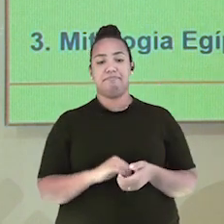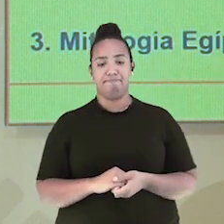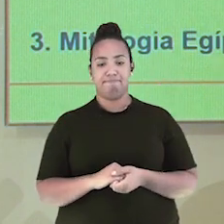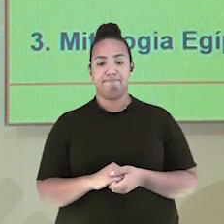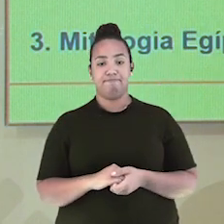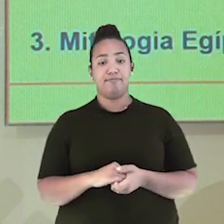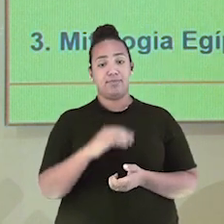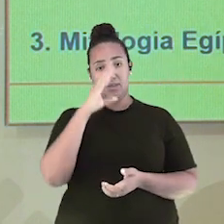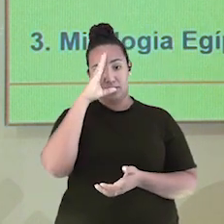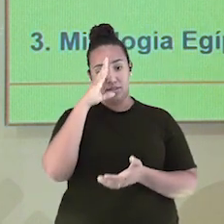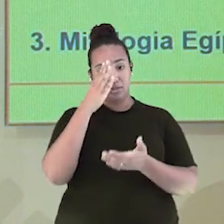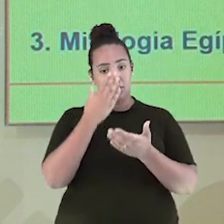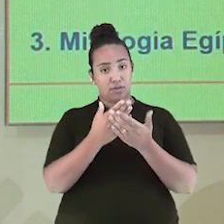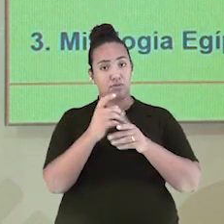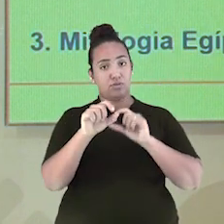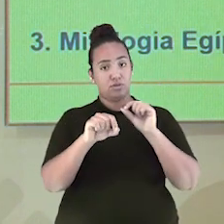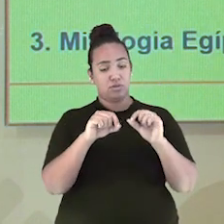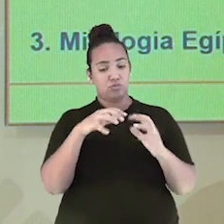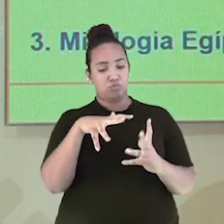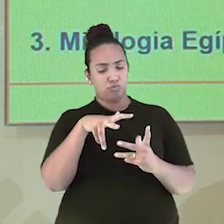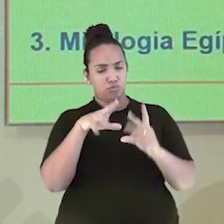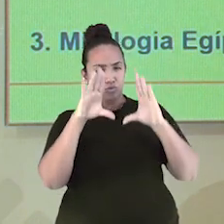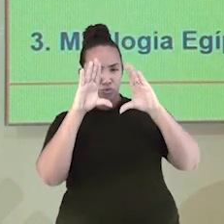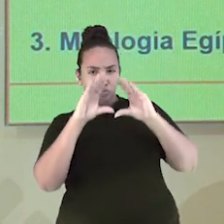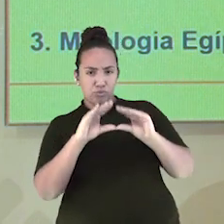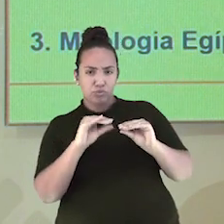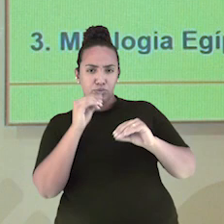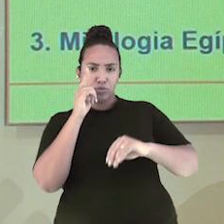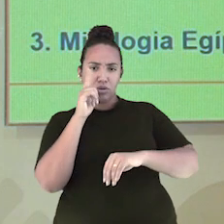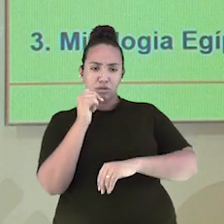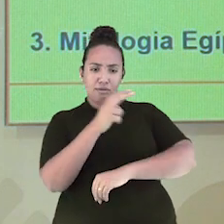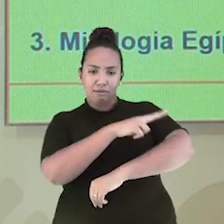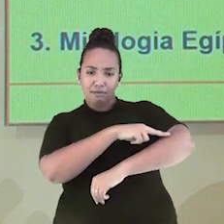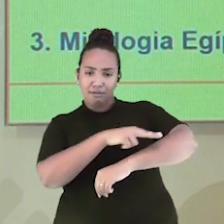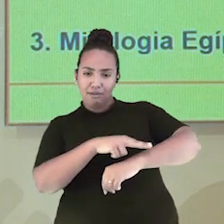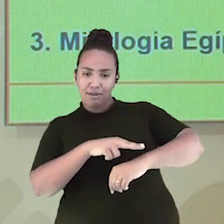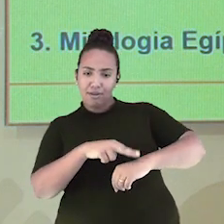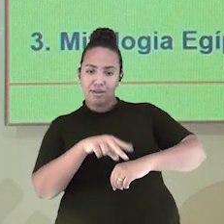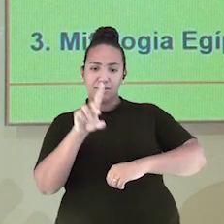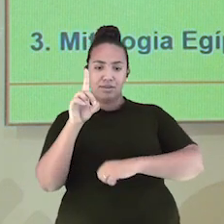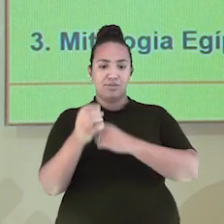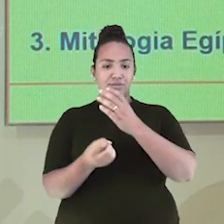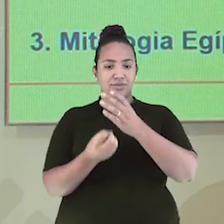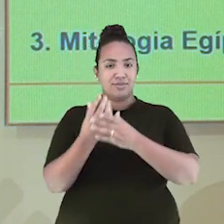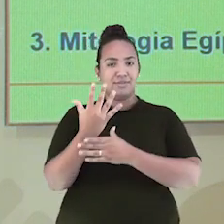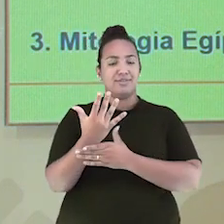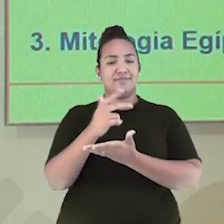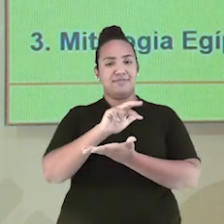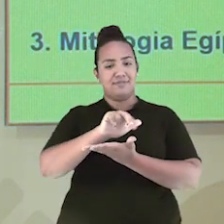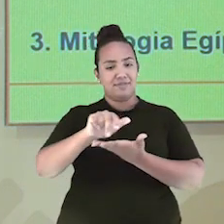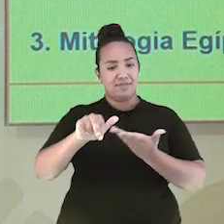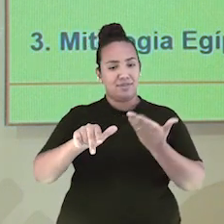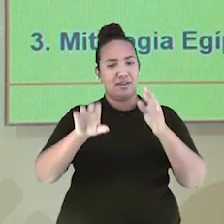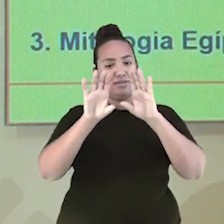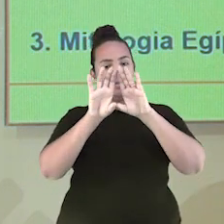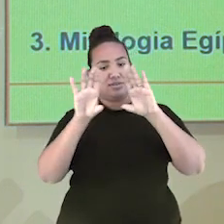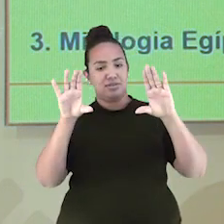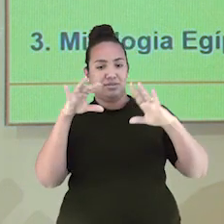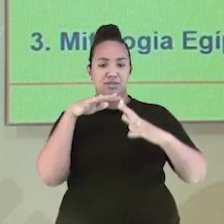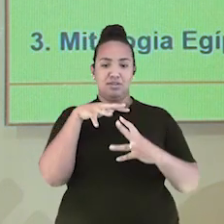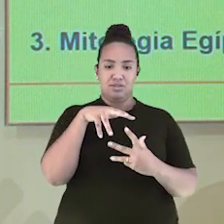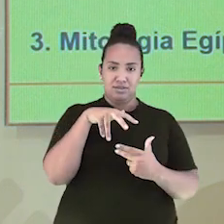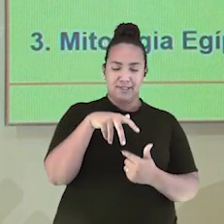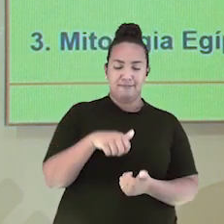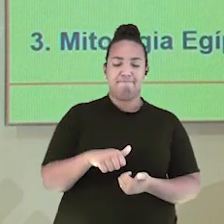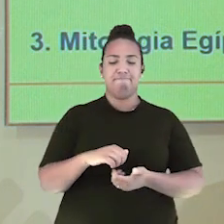das trevas e da água primordial, dando origem ao deus Atum e aos seus descendentes que criaram os ares, a terra e